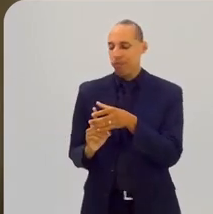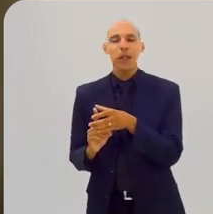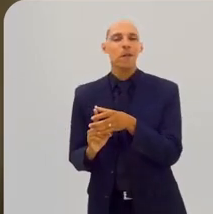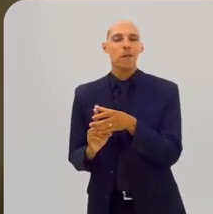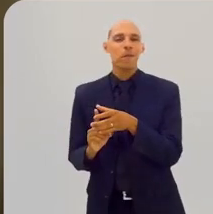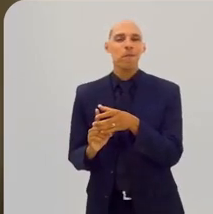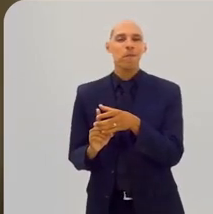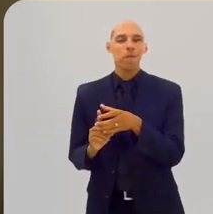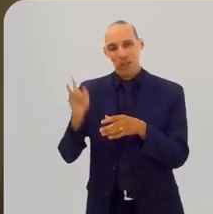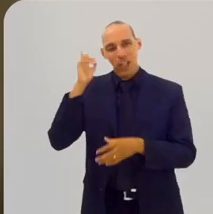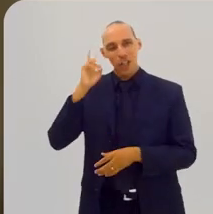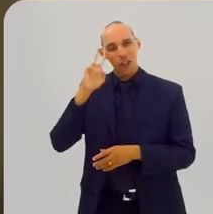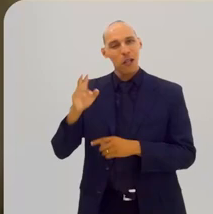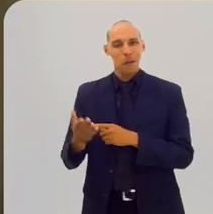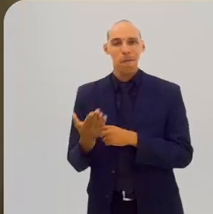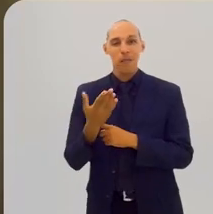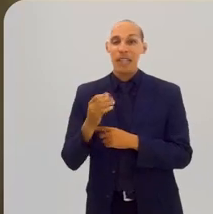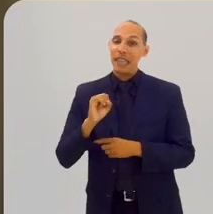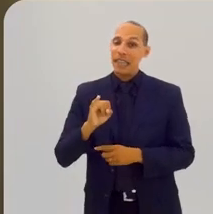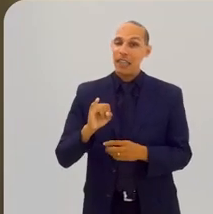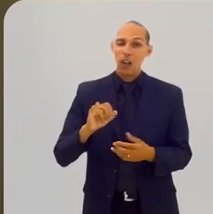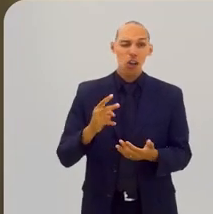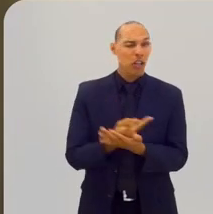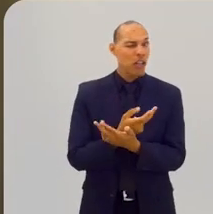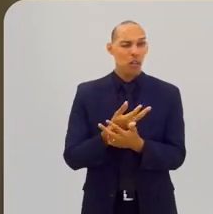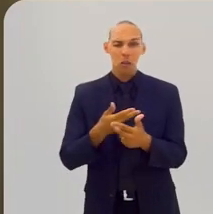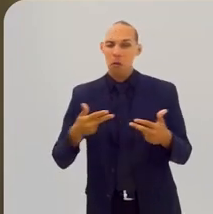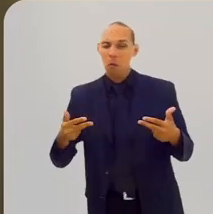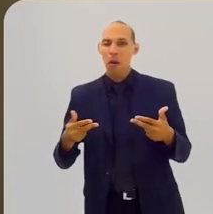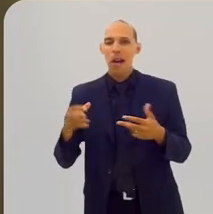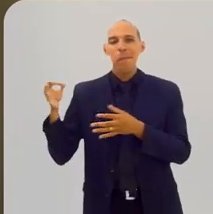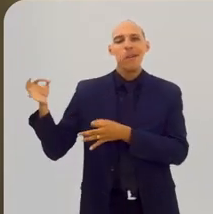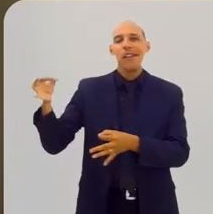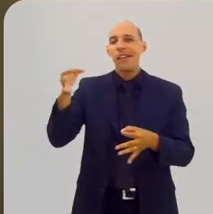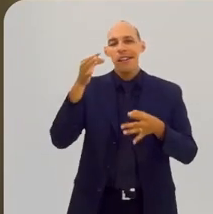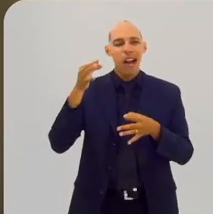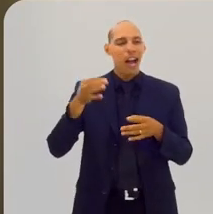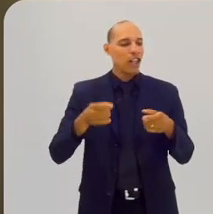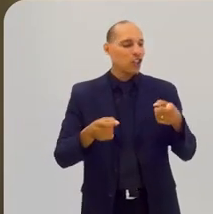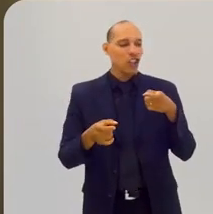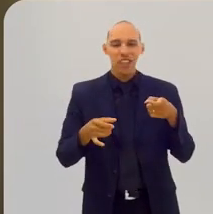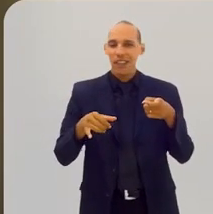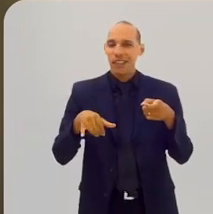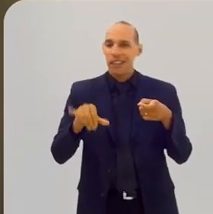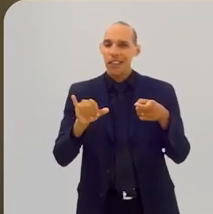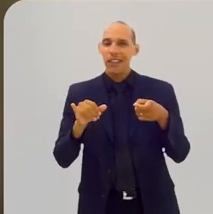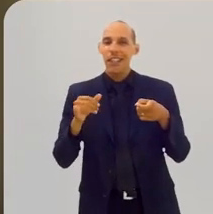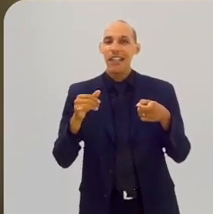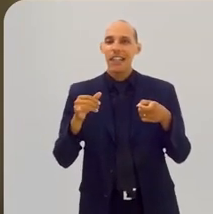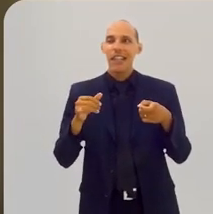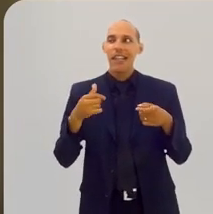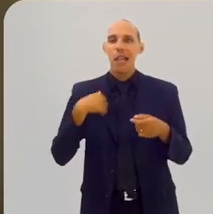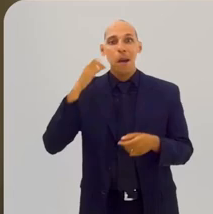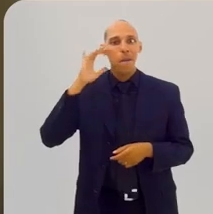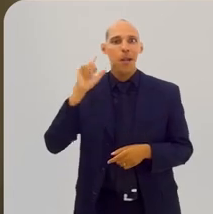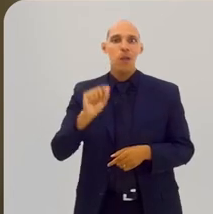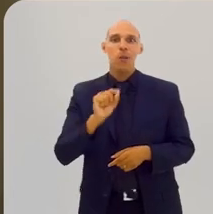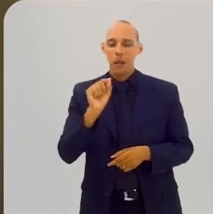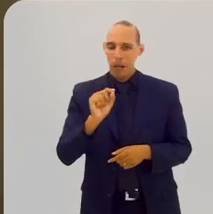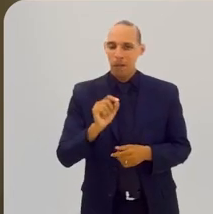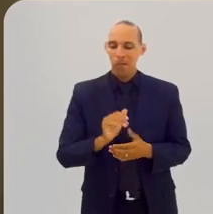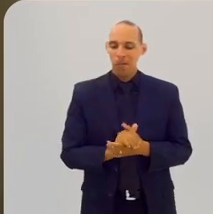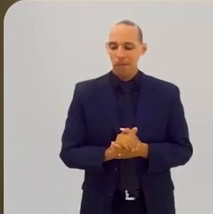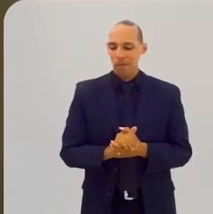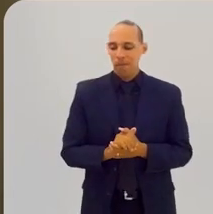assim através das histórias eu então se acontecer uma coisa com os times personagem com y eu meio que Mas eu